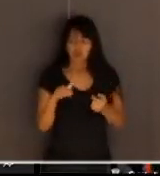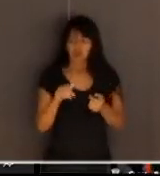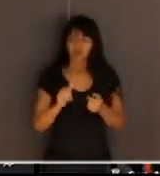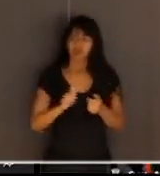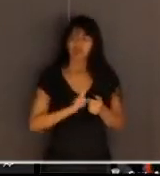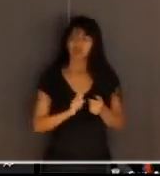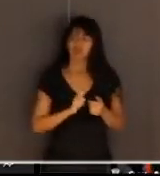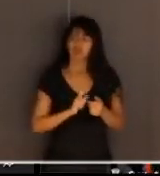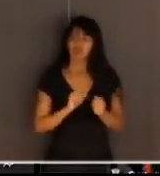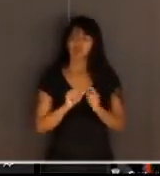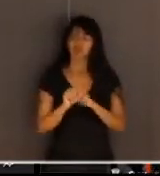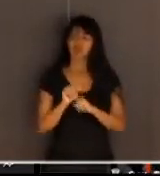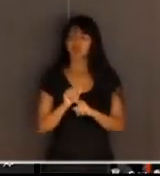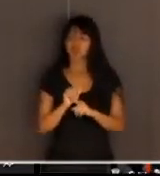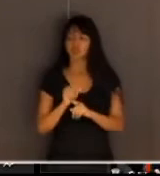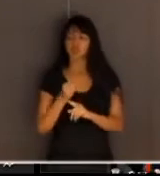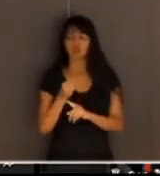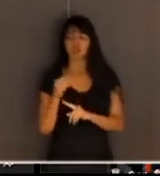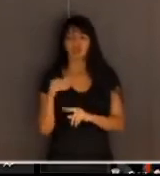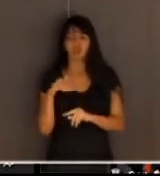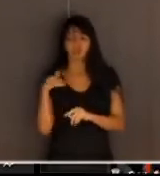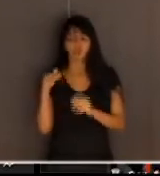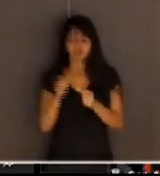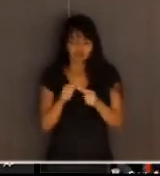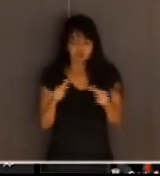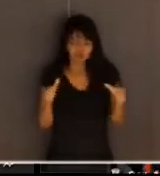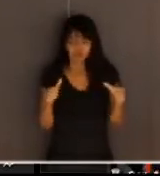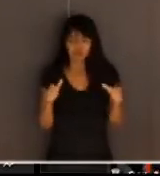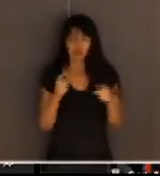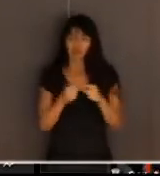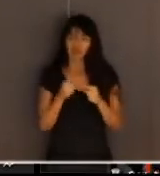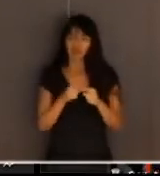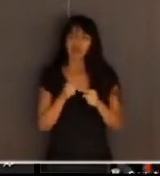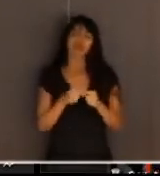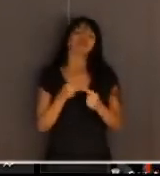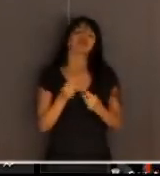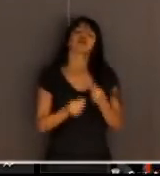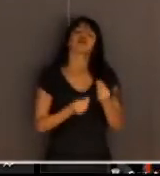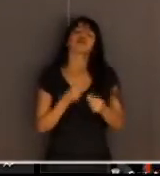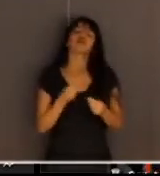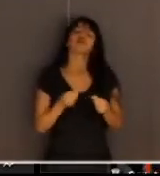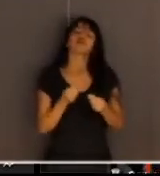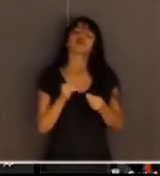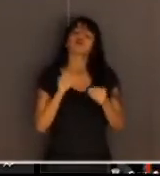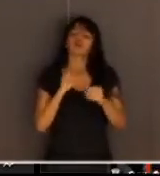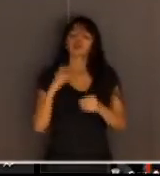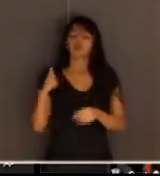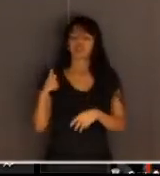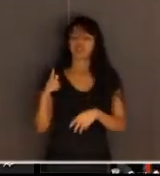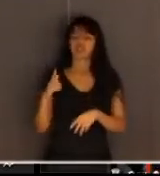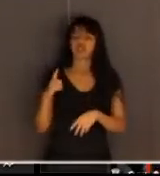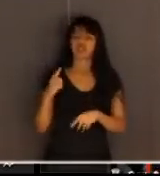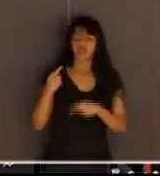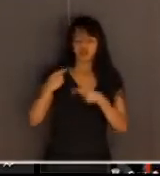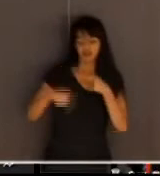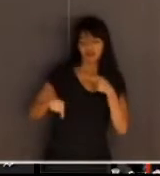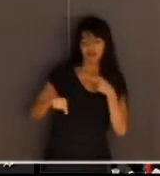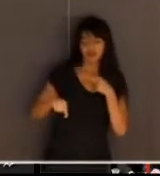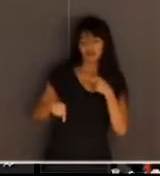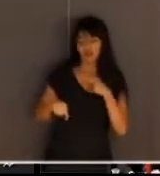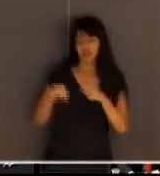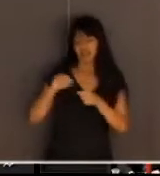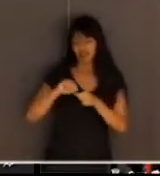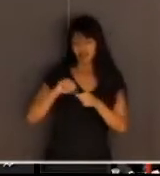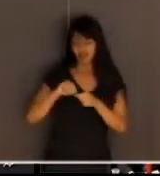uma relevância muito maior, porque é uma forma clara de impedir a